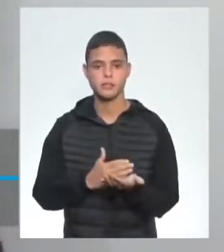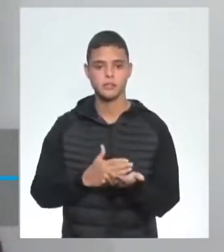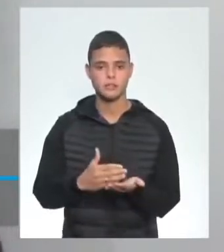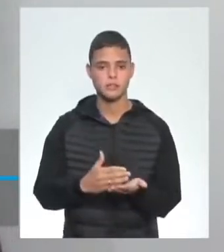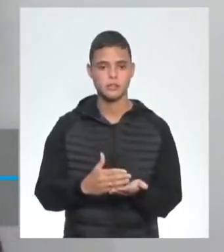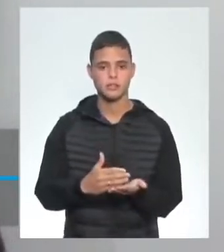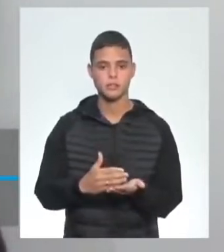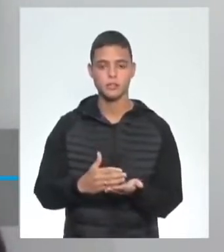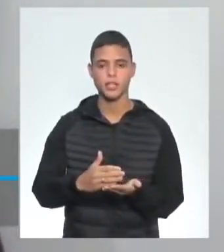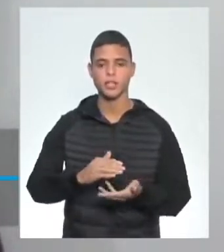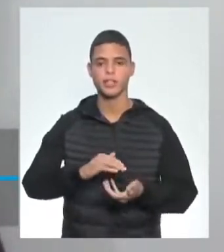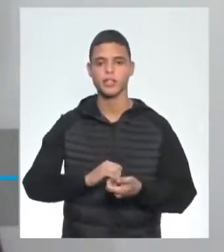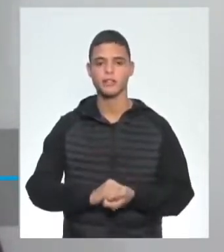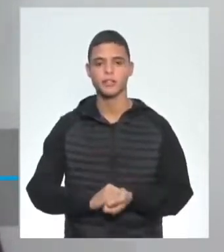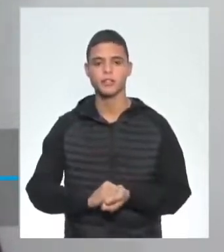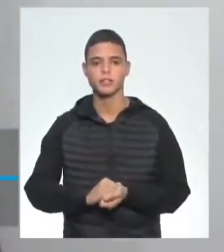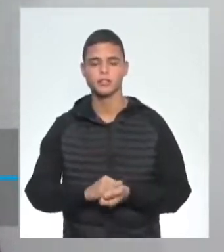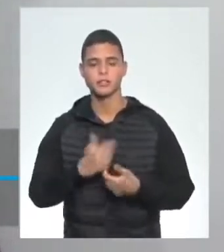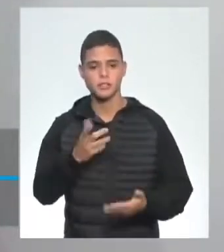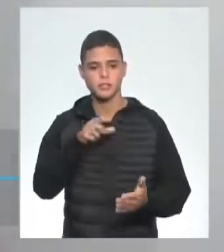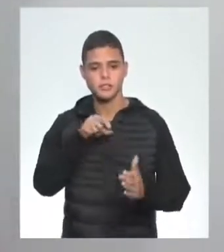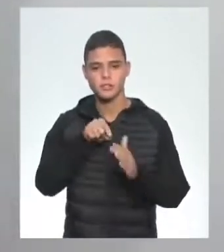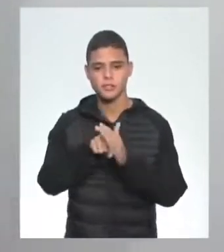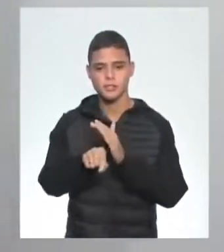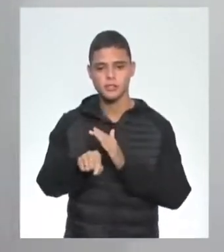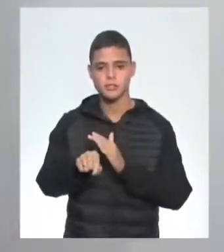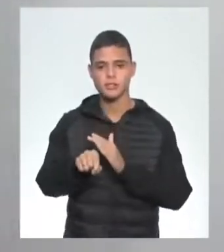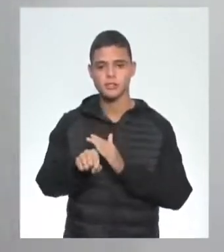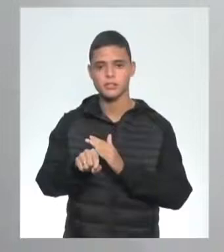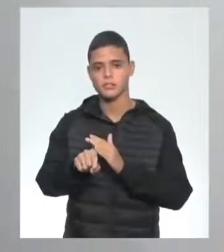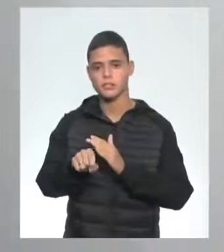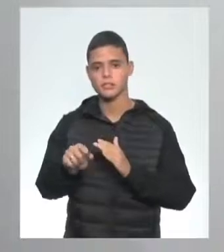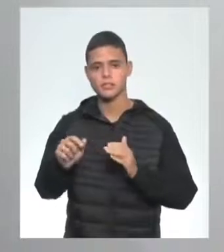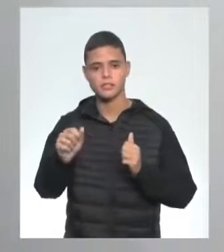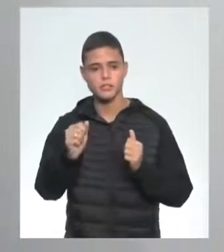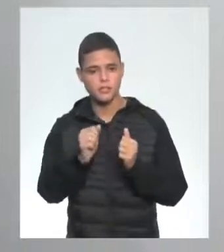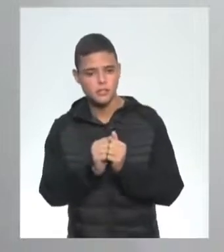senso crítico. Aqui uma pergunta para nós pensarmos juntos.